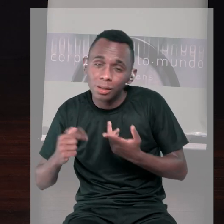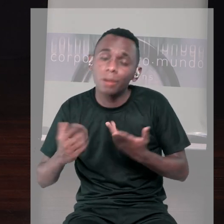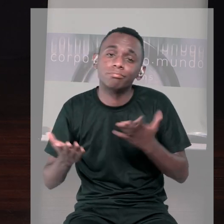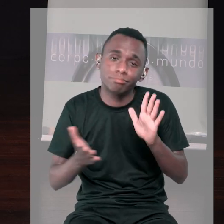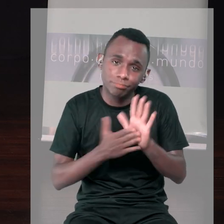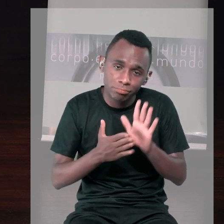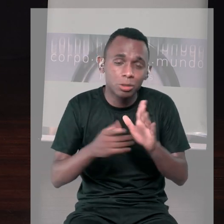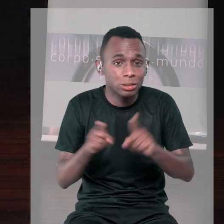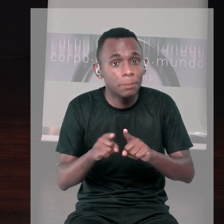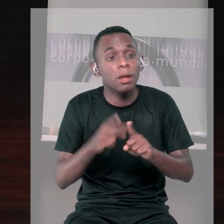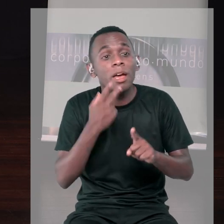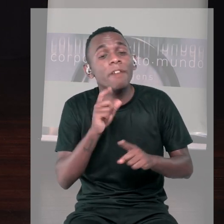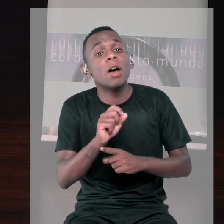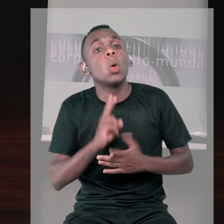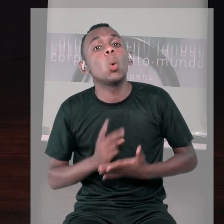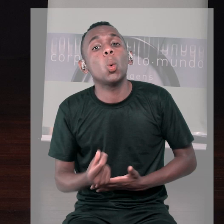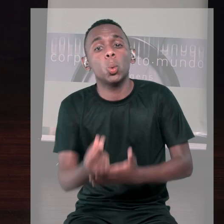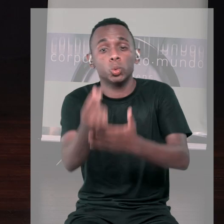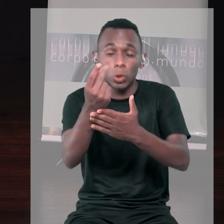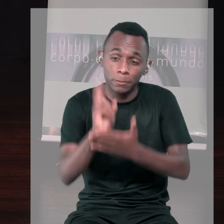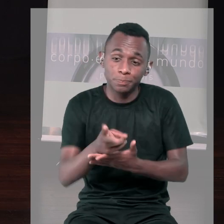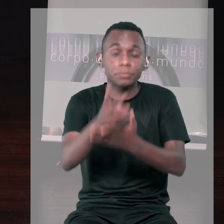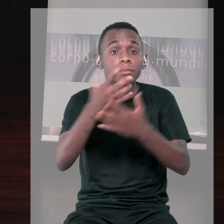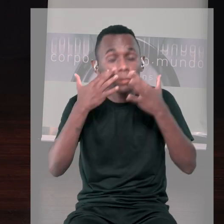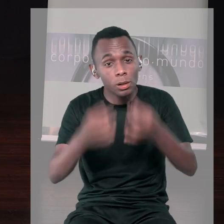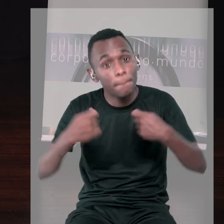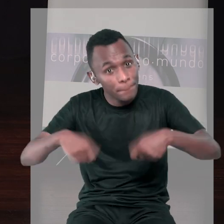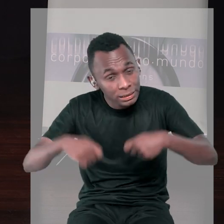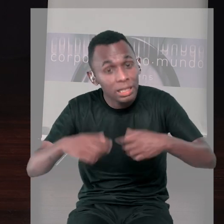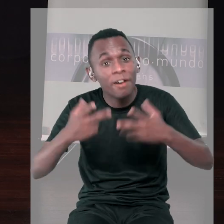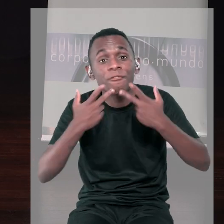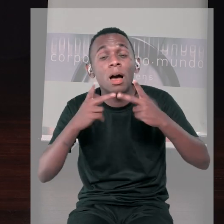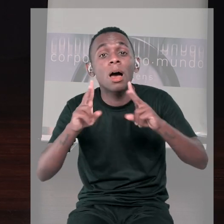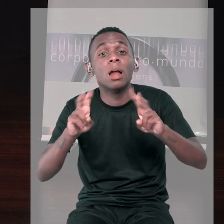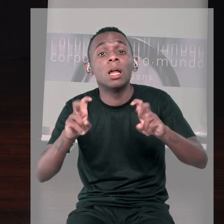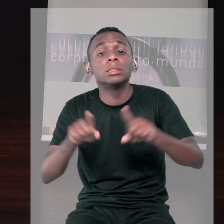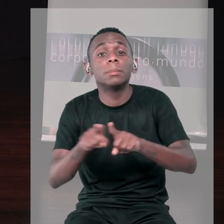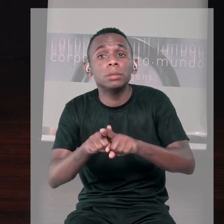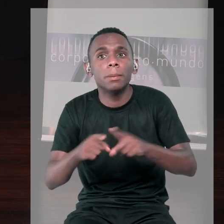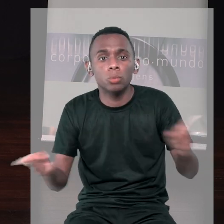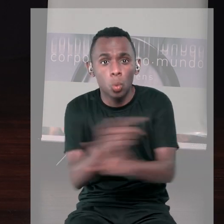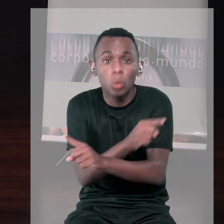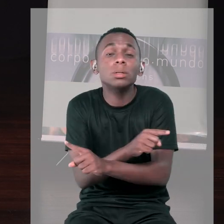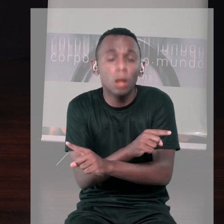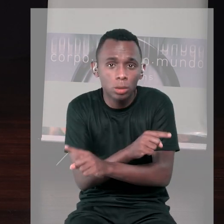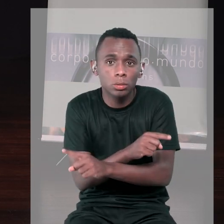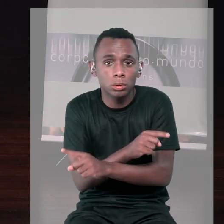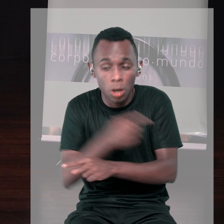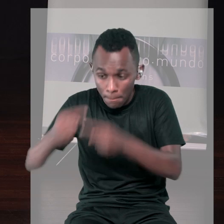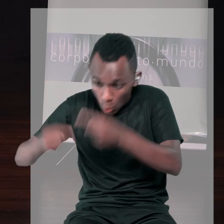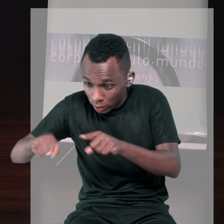Portanto, quando ele fala da continuidade, é preciso que a gente preste atenção. Ele está falando também no sentido reverso. Que a política é